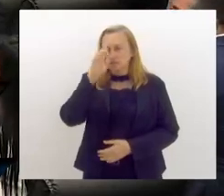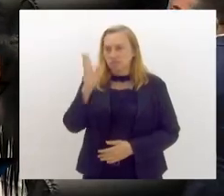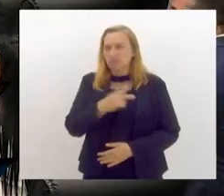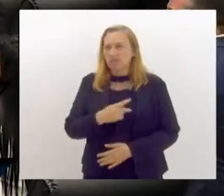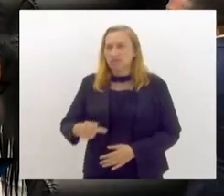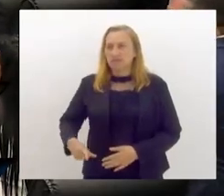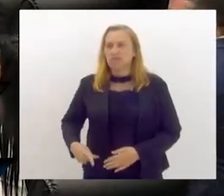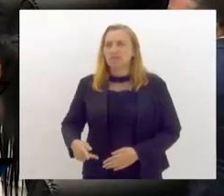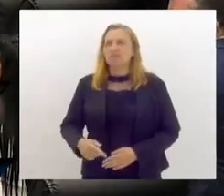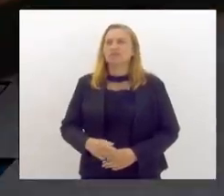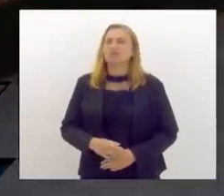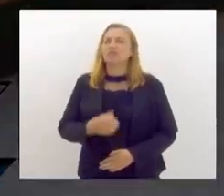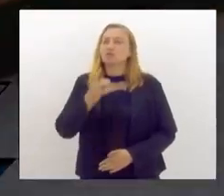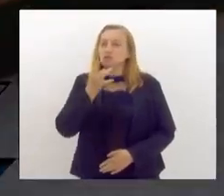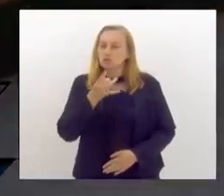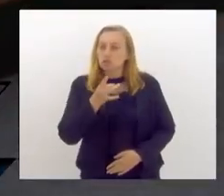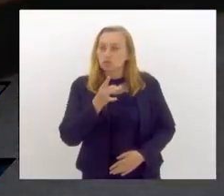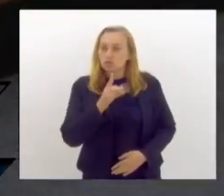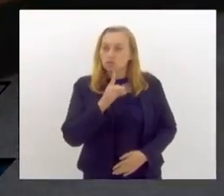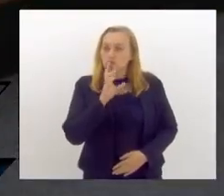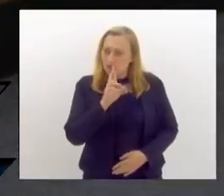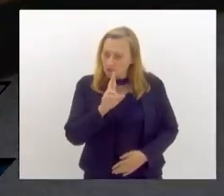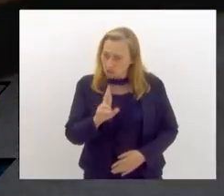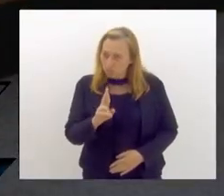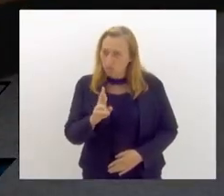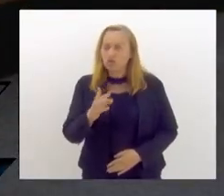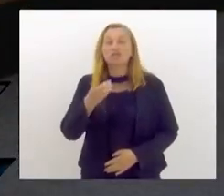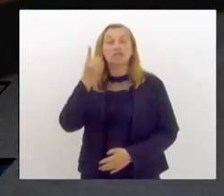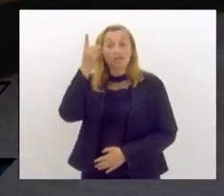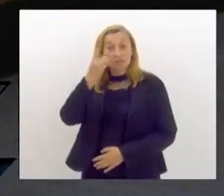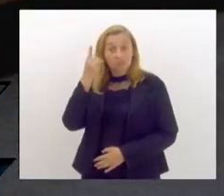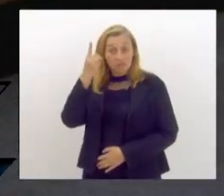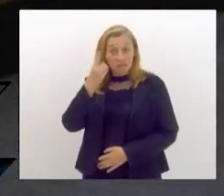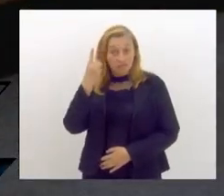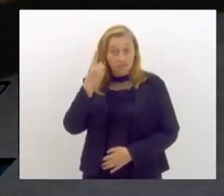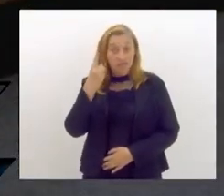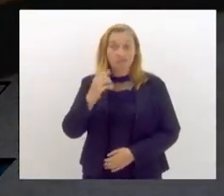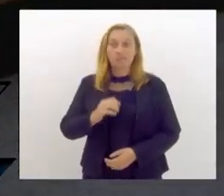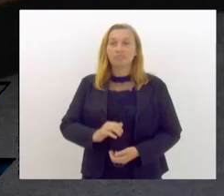só em resposta à deputada,